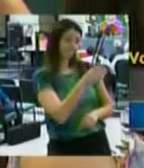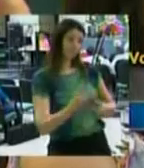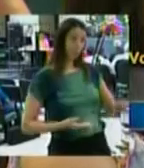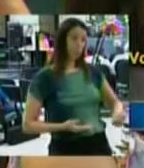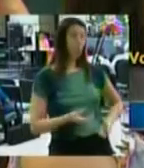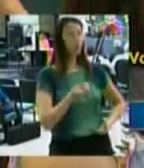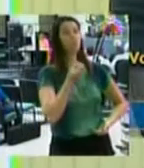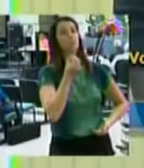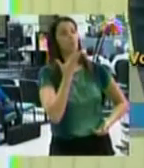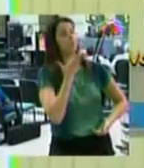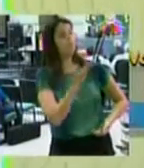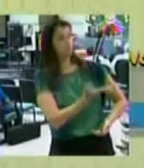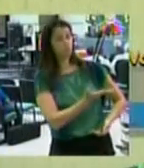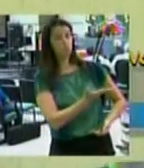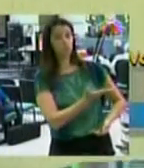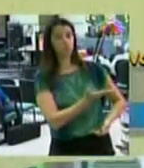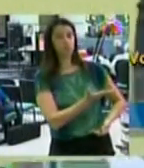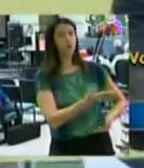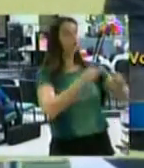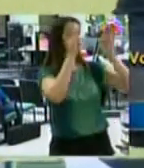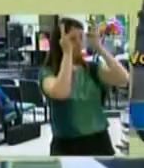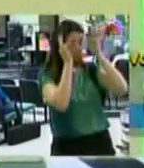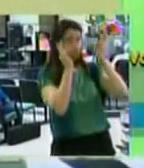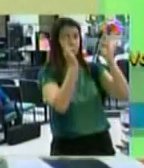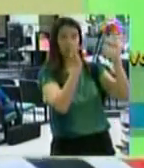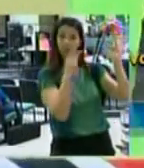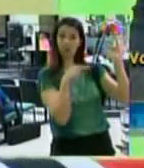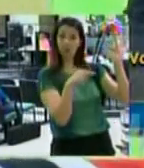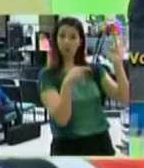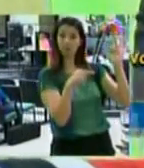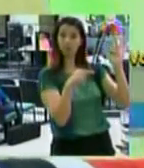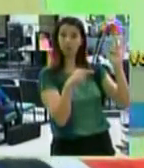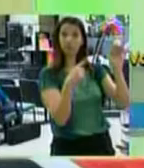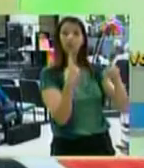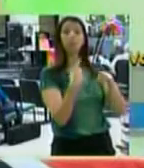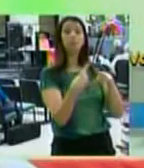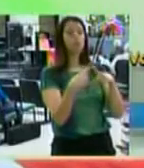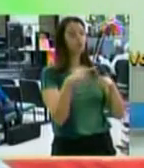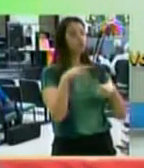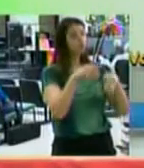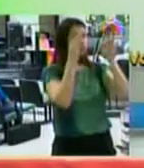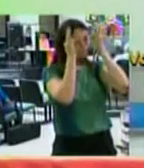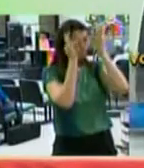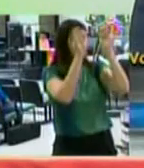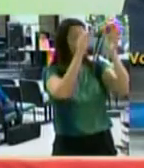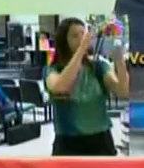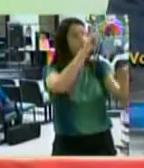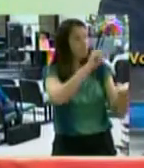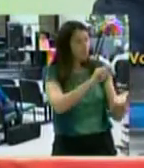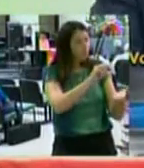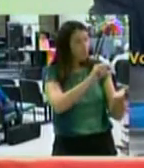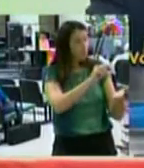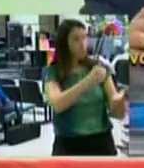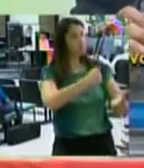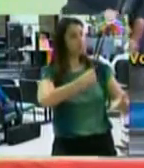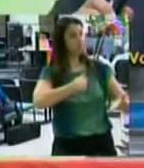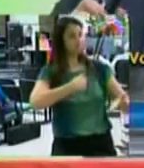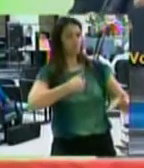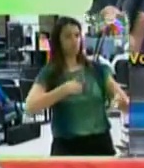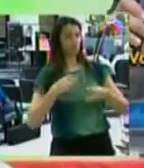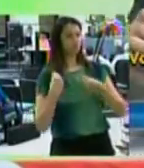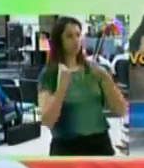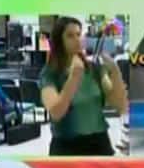bom e fiel. Fostes fiel no pouco, no muito